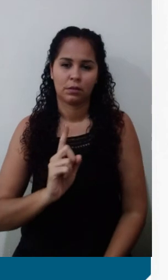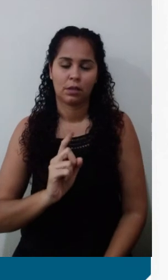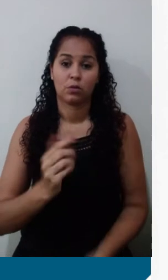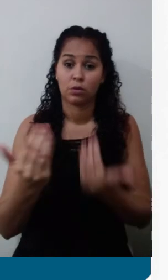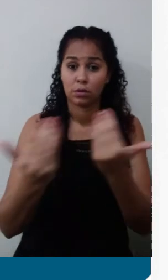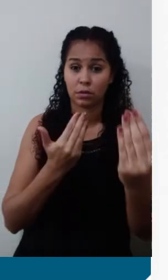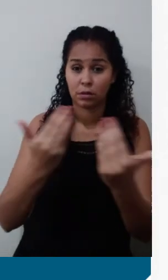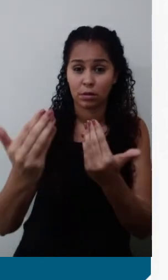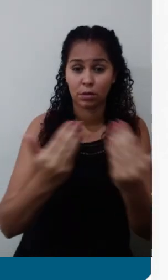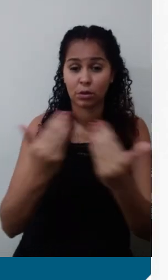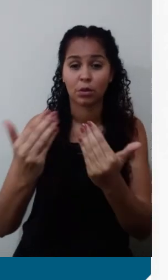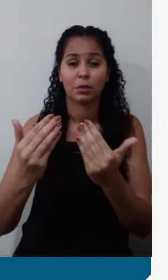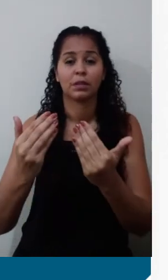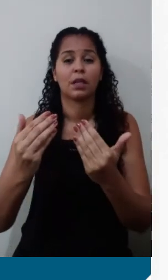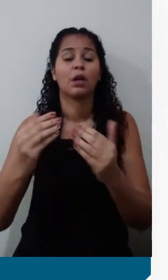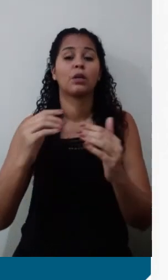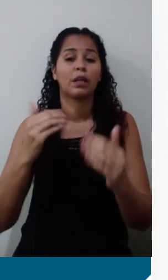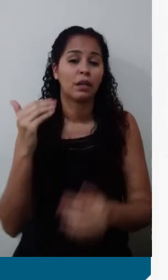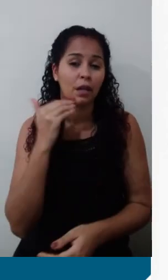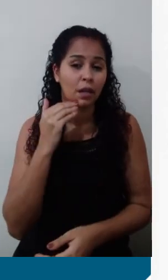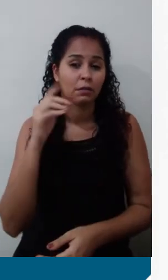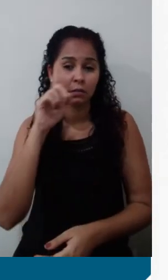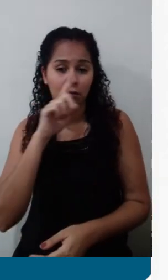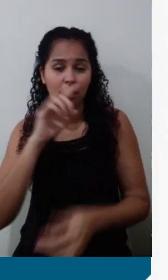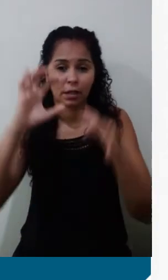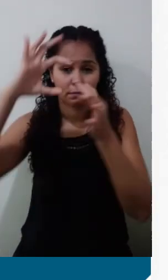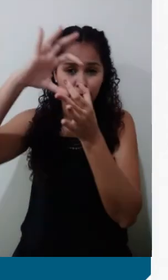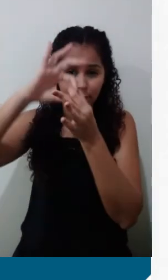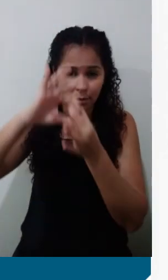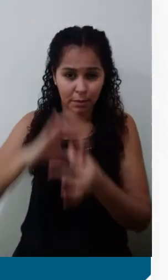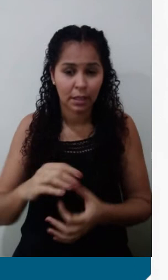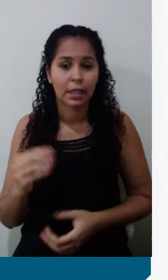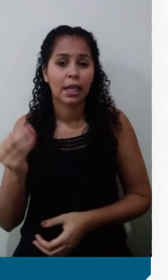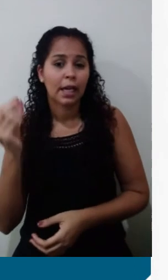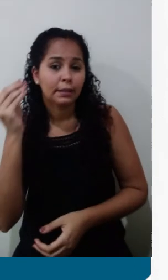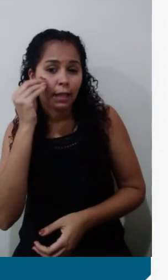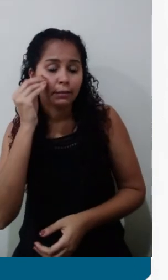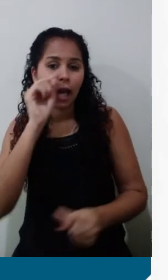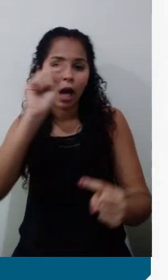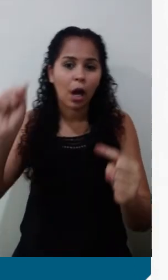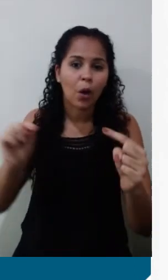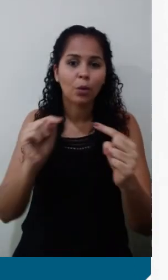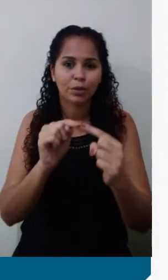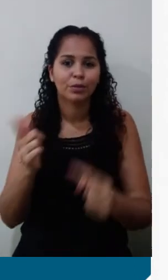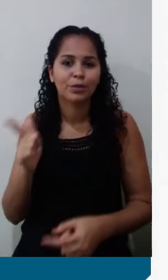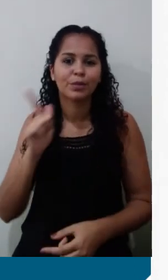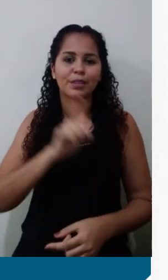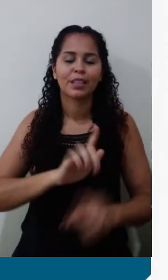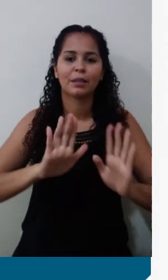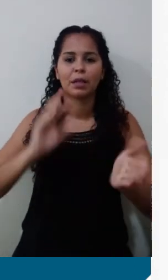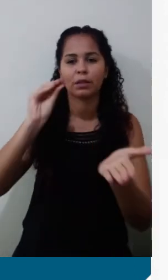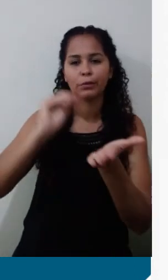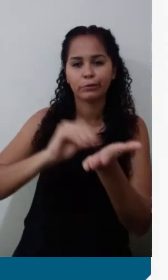pontos quanto uma falha de progressão textual, que é justamente você tentar atingir aquele objetivo e, pela ausência